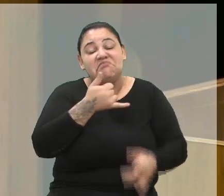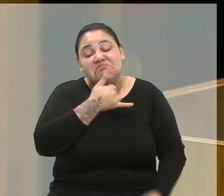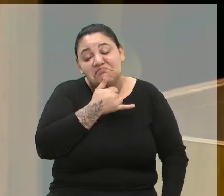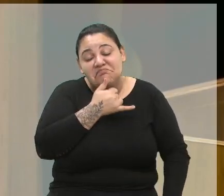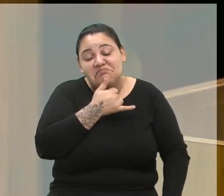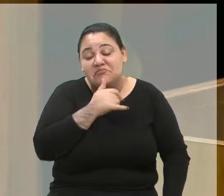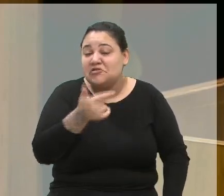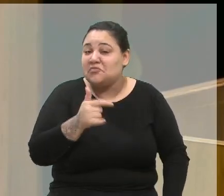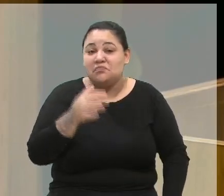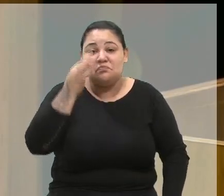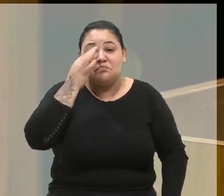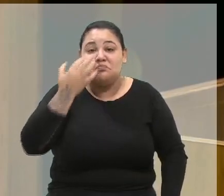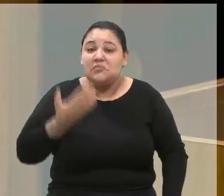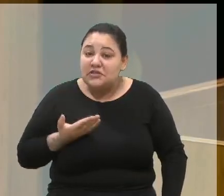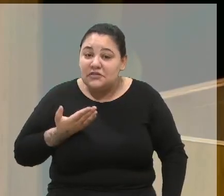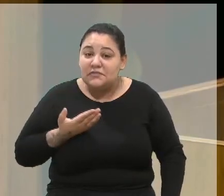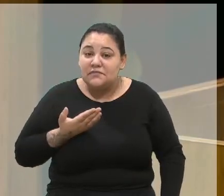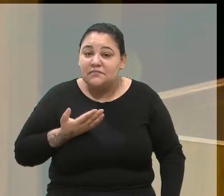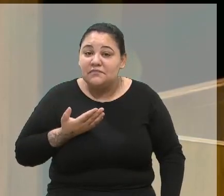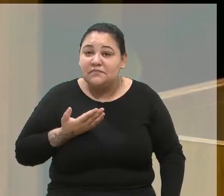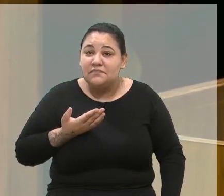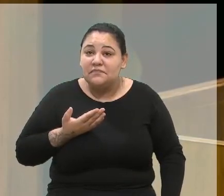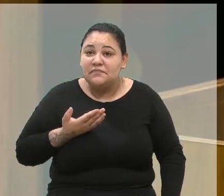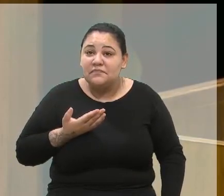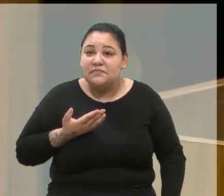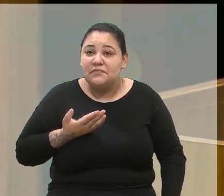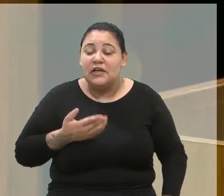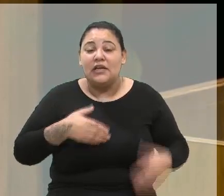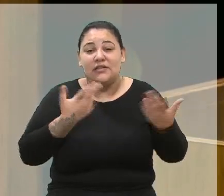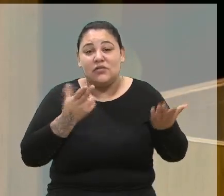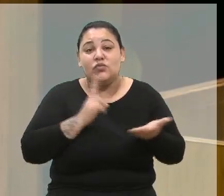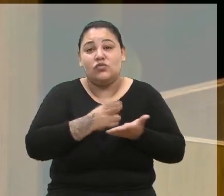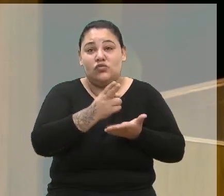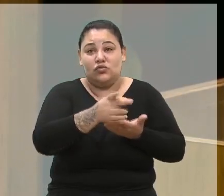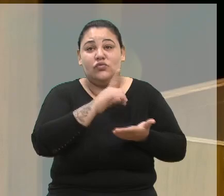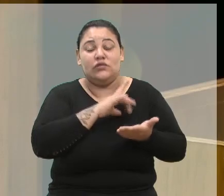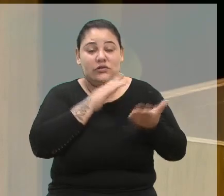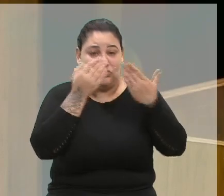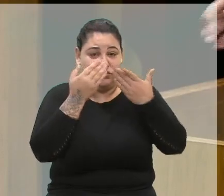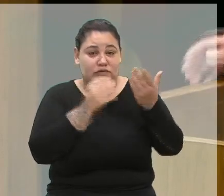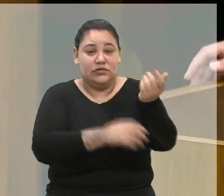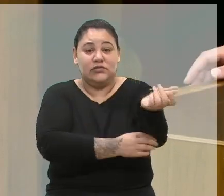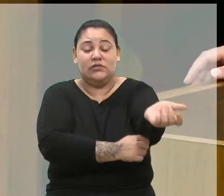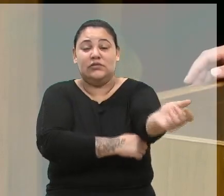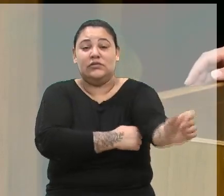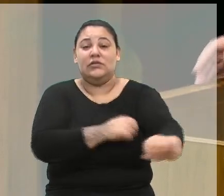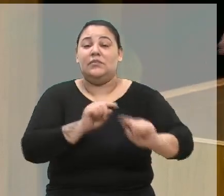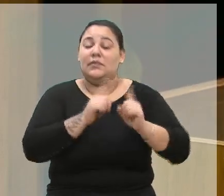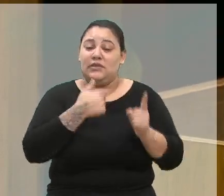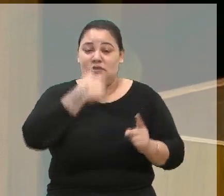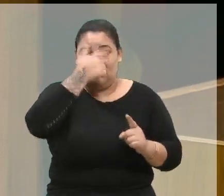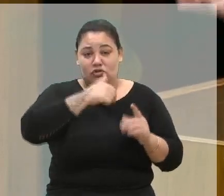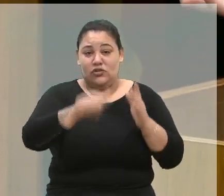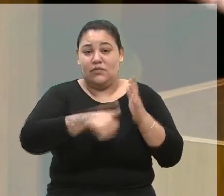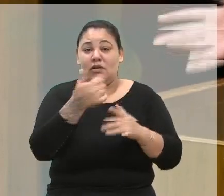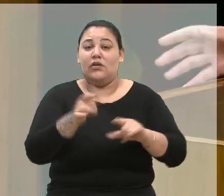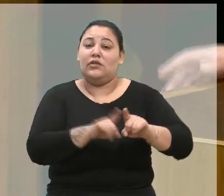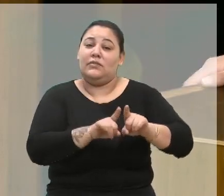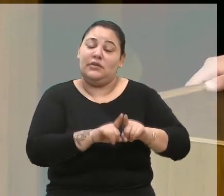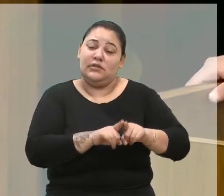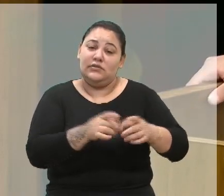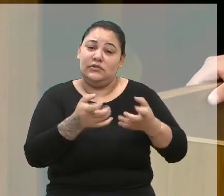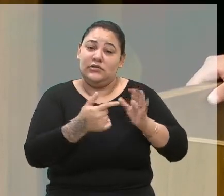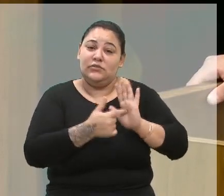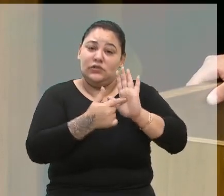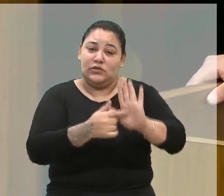Então a gente ficou sem poder tirar muitas das nossas dúvidas. Mas mesmo assim eu preferi trazer aqui um